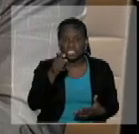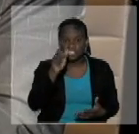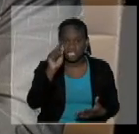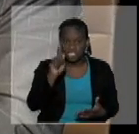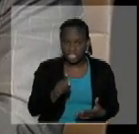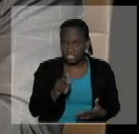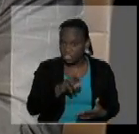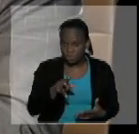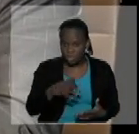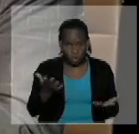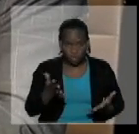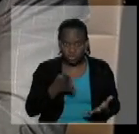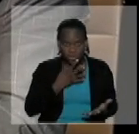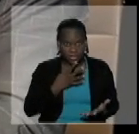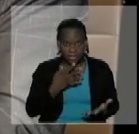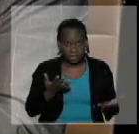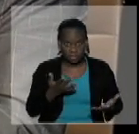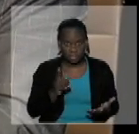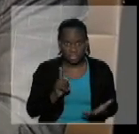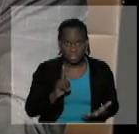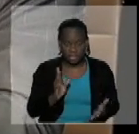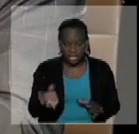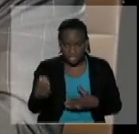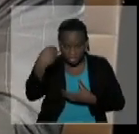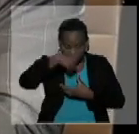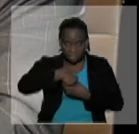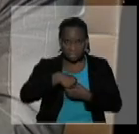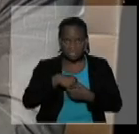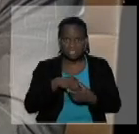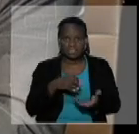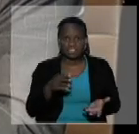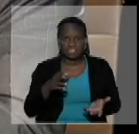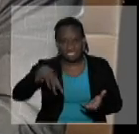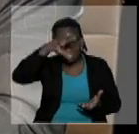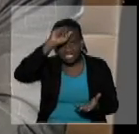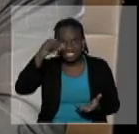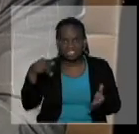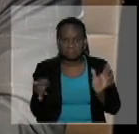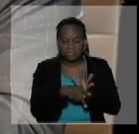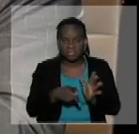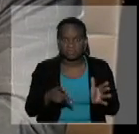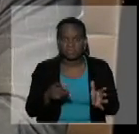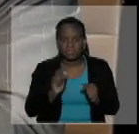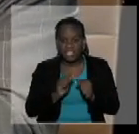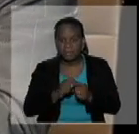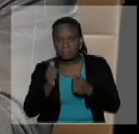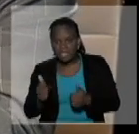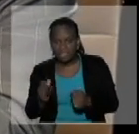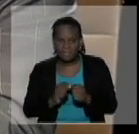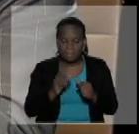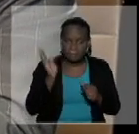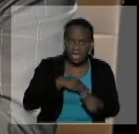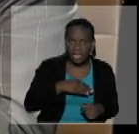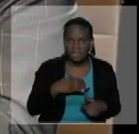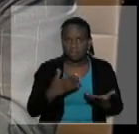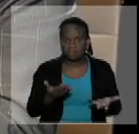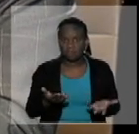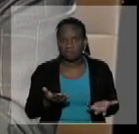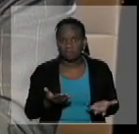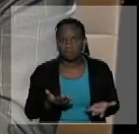é isso que a gente conhece hoje, da incorporação e que faz bem, faz